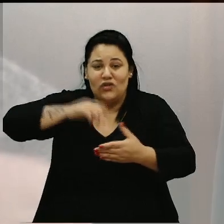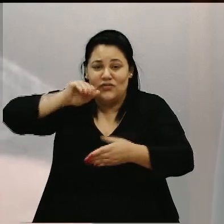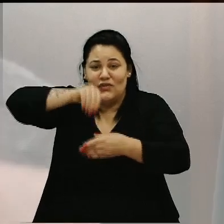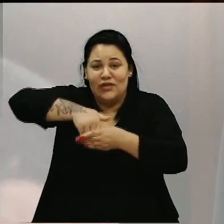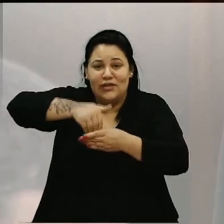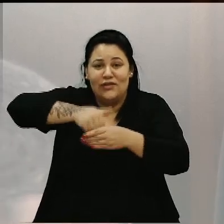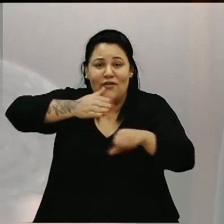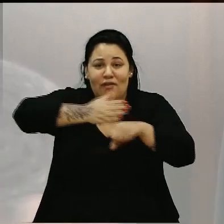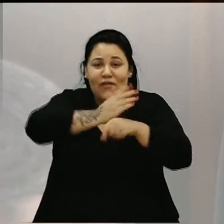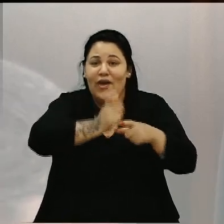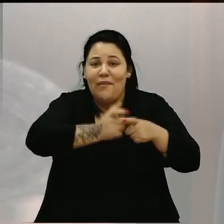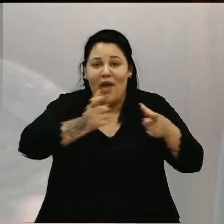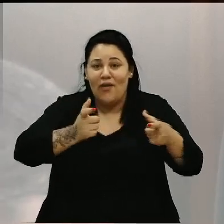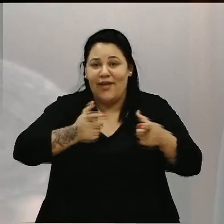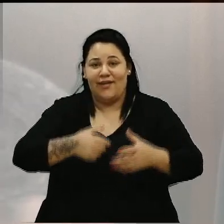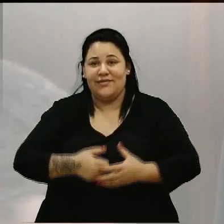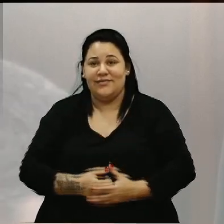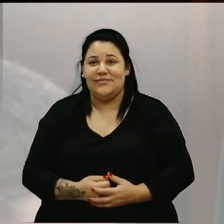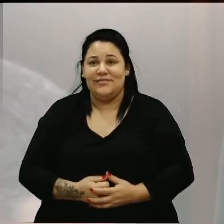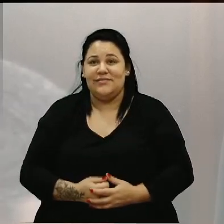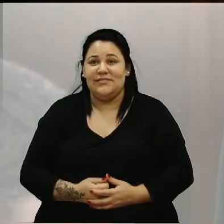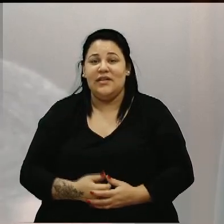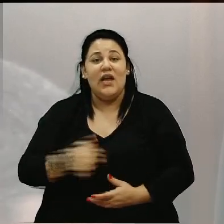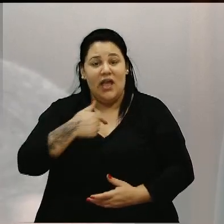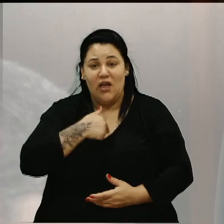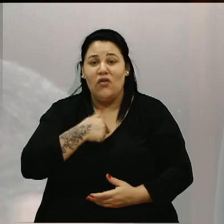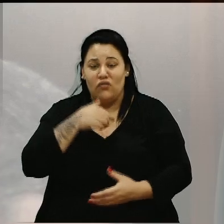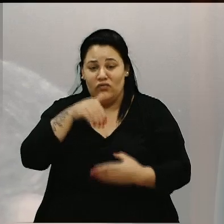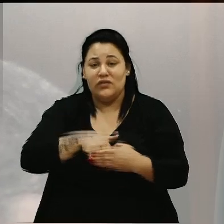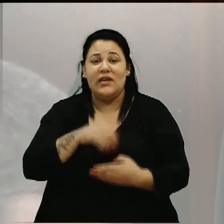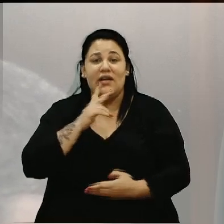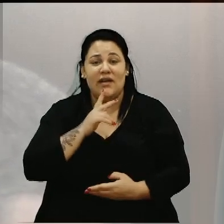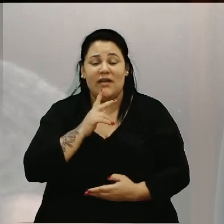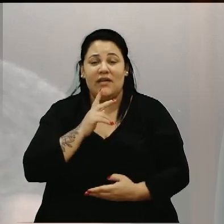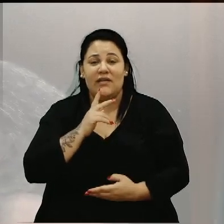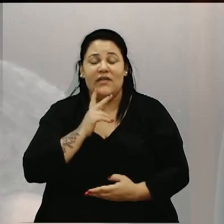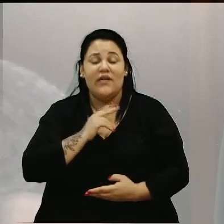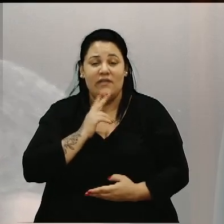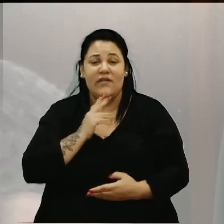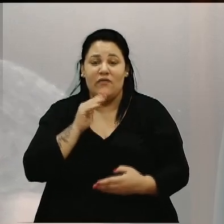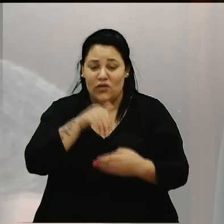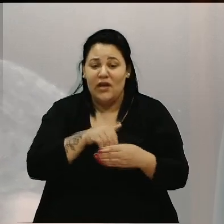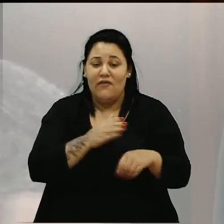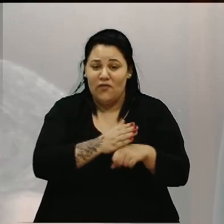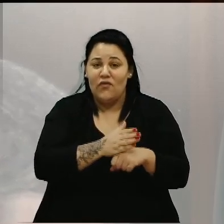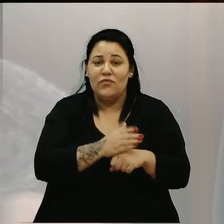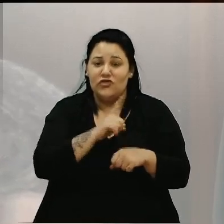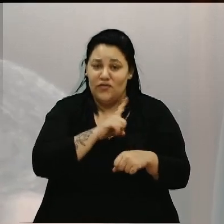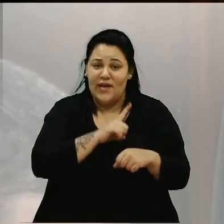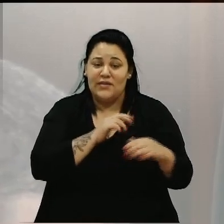a maioria. No meu caso, votei a favor para que viesse recurso, viesse maquinário. Não vão conseguir